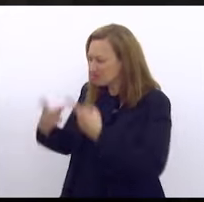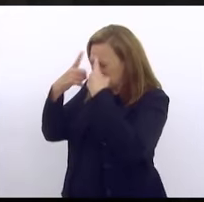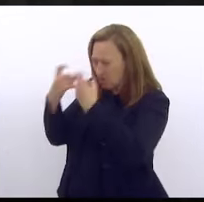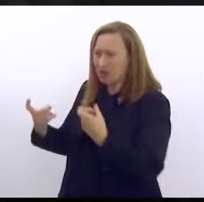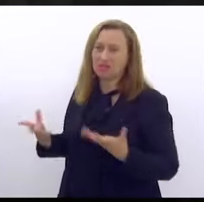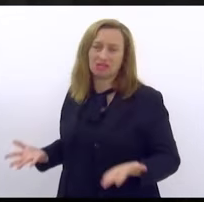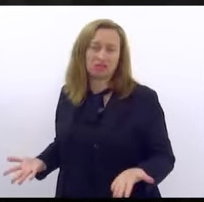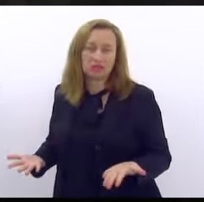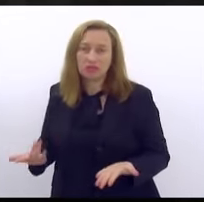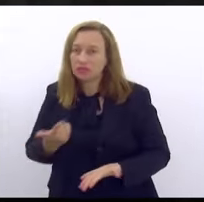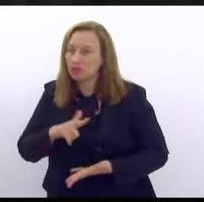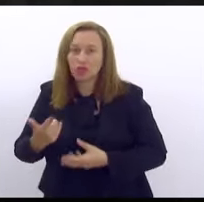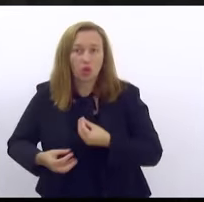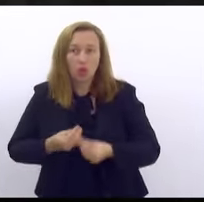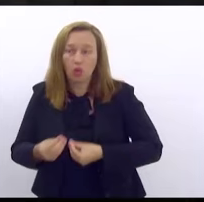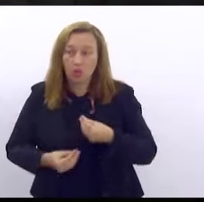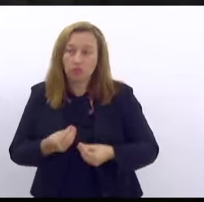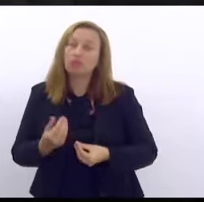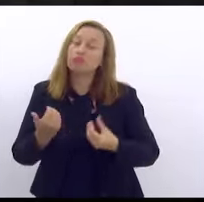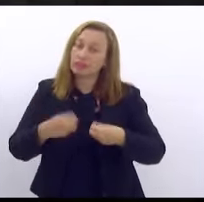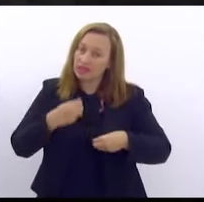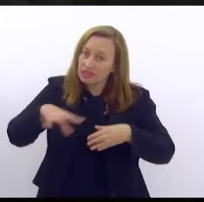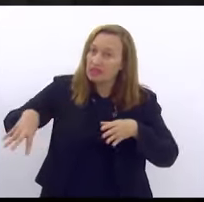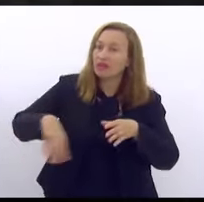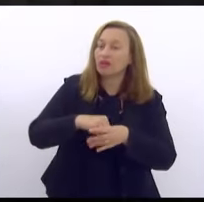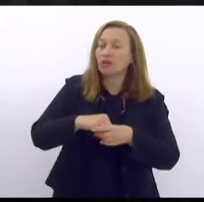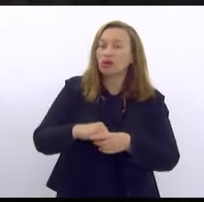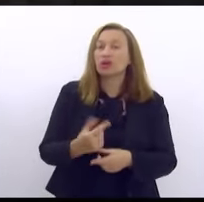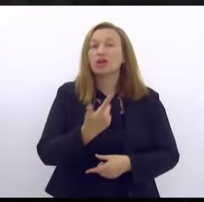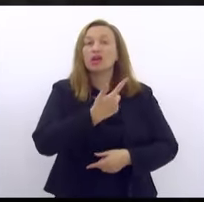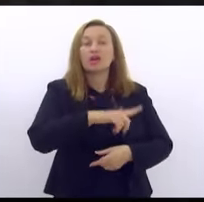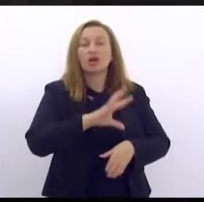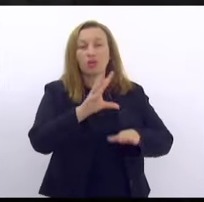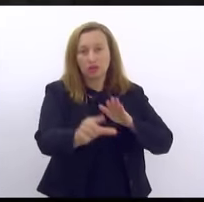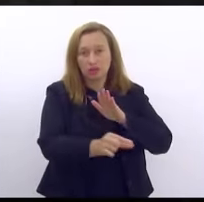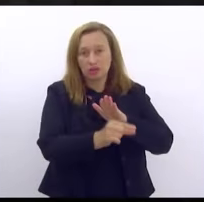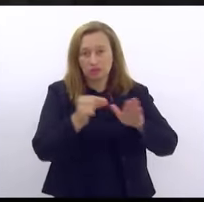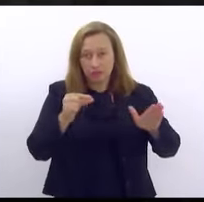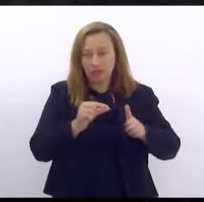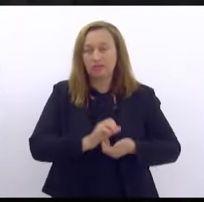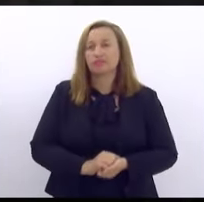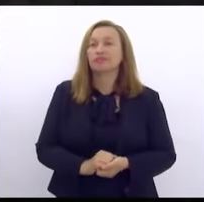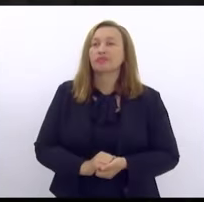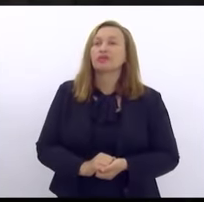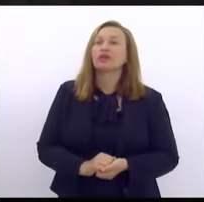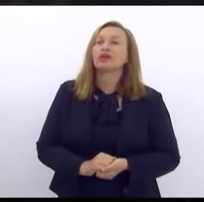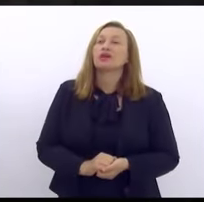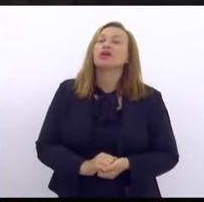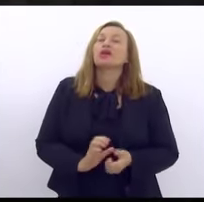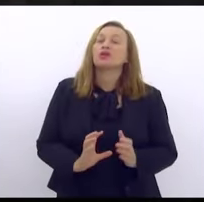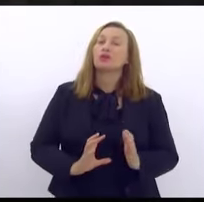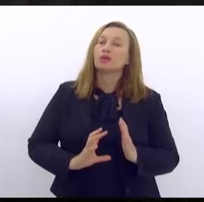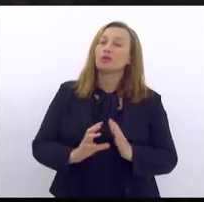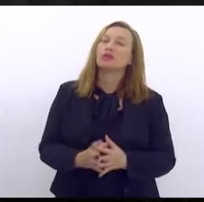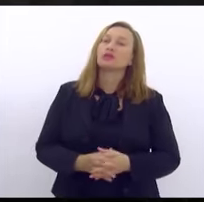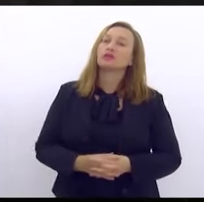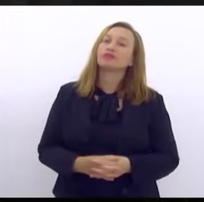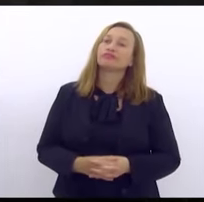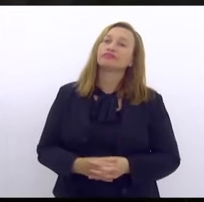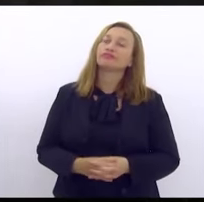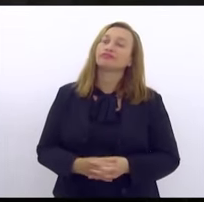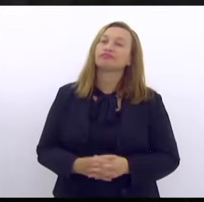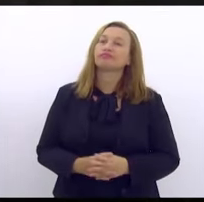é possível, tinha que fazer parte. E a outra emenda, que parte da bancada dita de